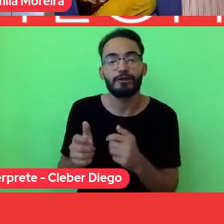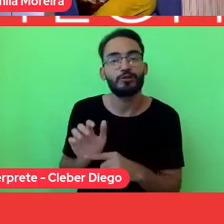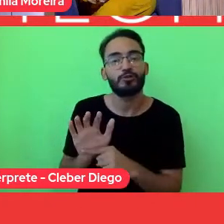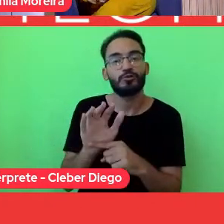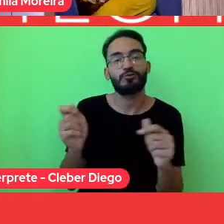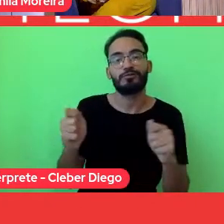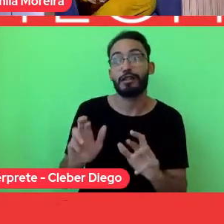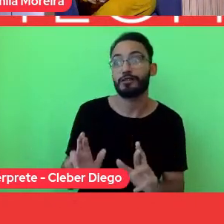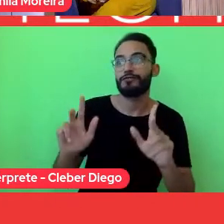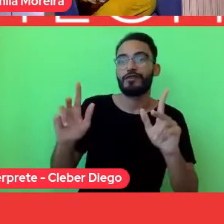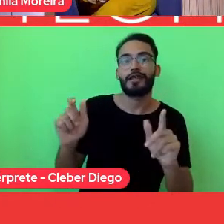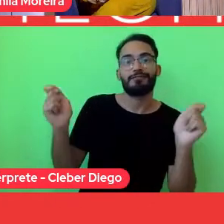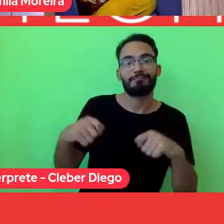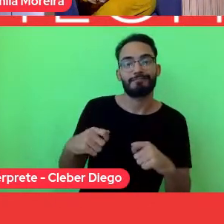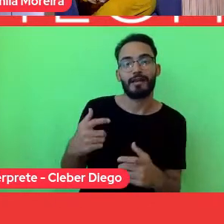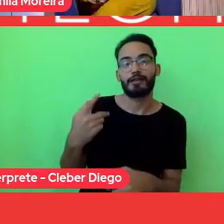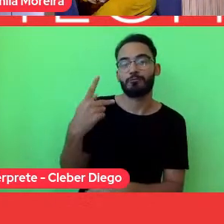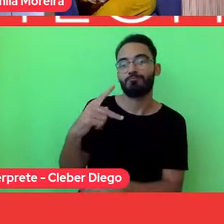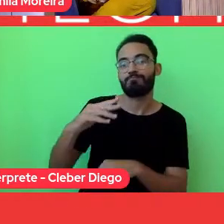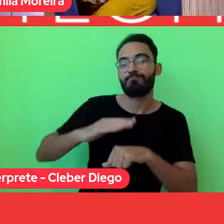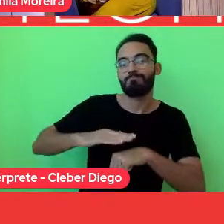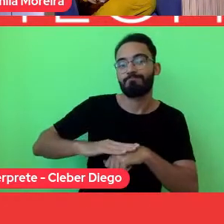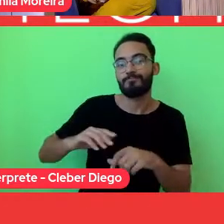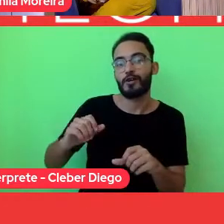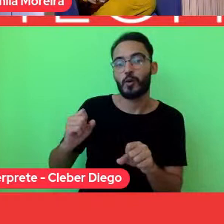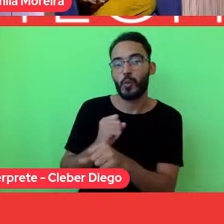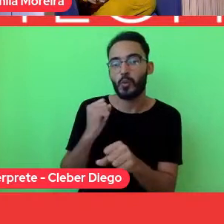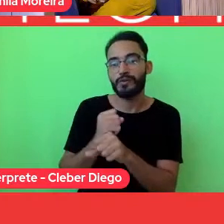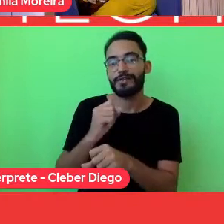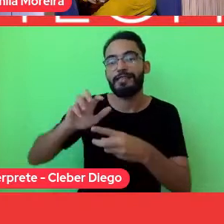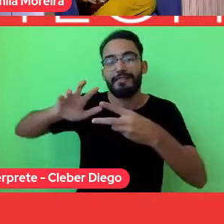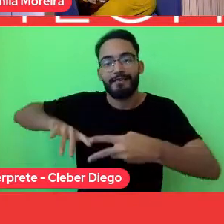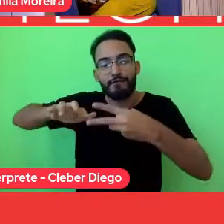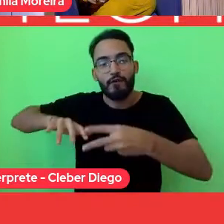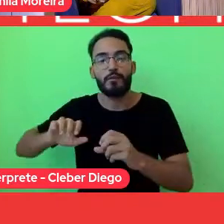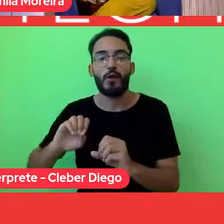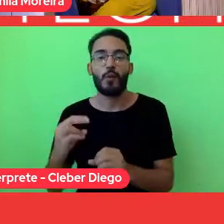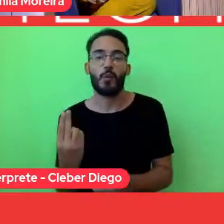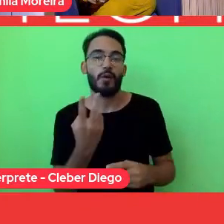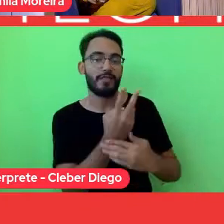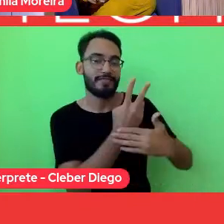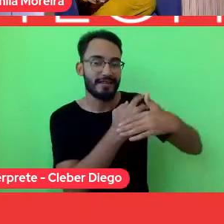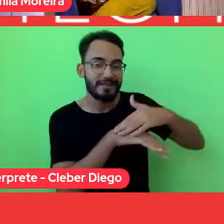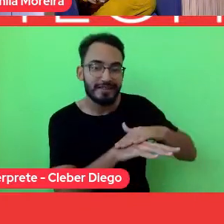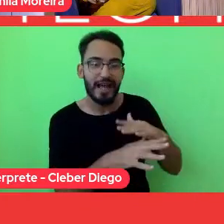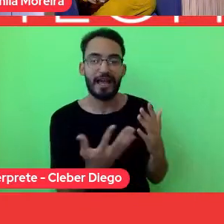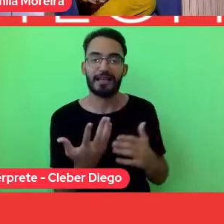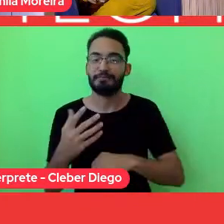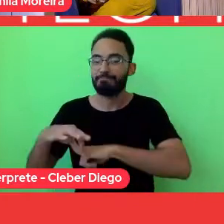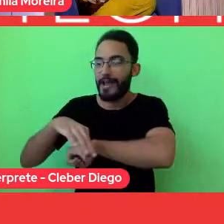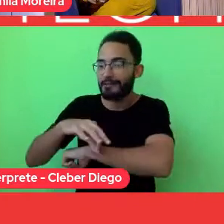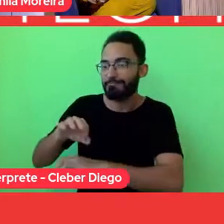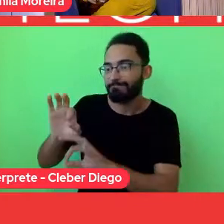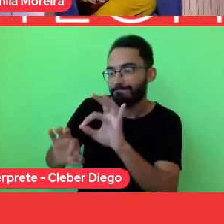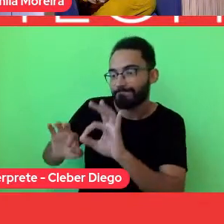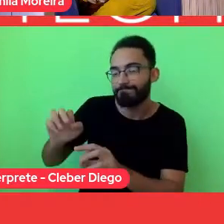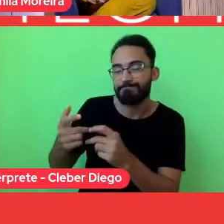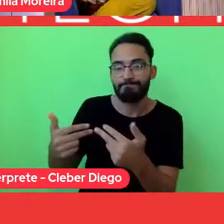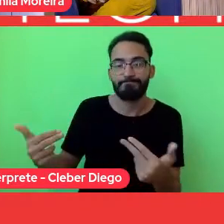um diferencial na sua construção, seja como desenvolvedora, como designer, como arquiteta. Todo mundo aqui